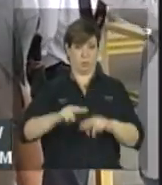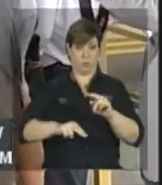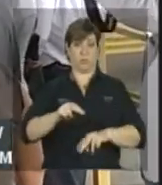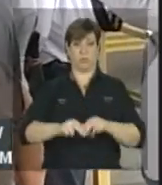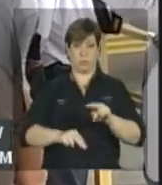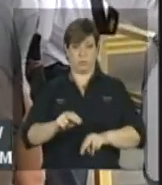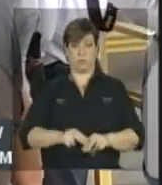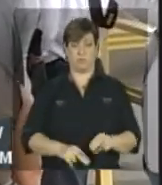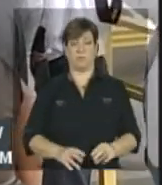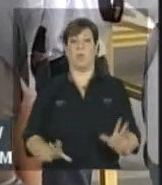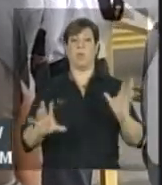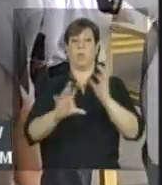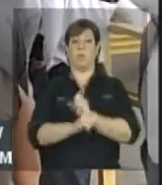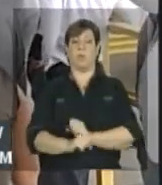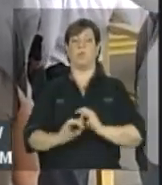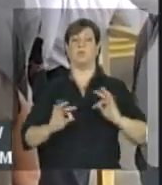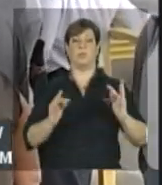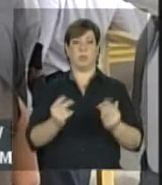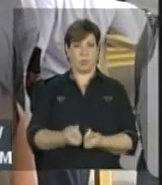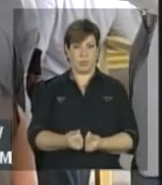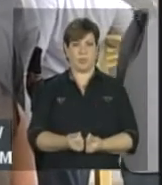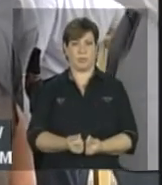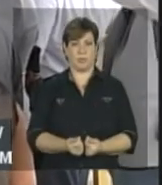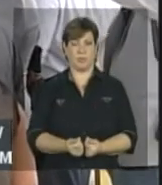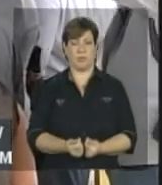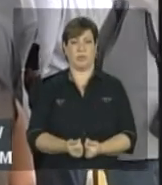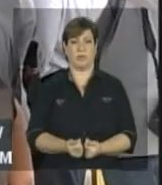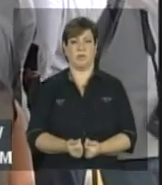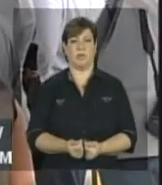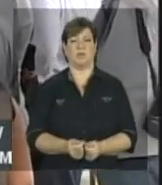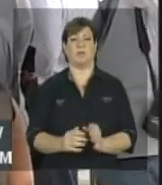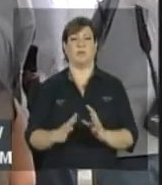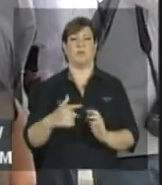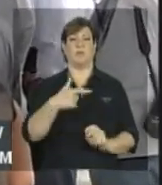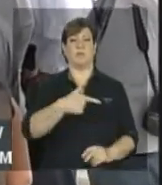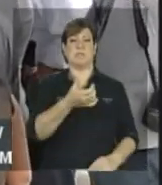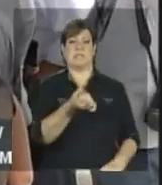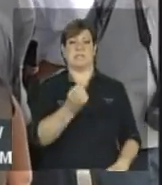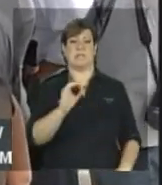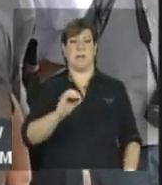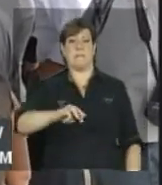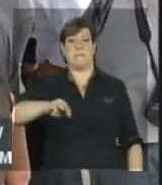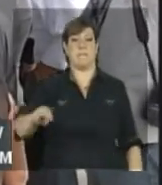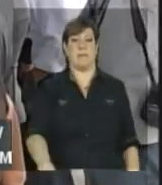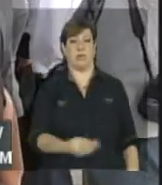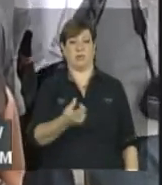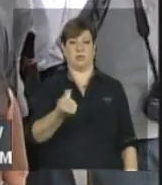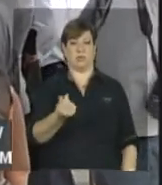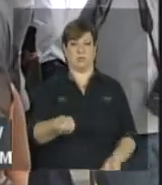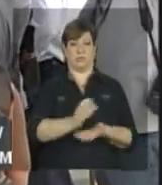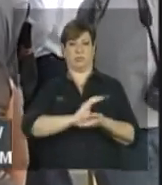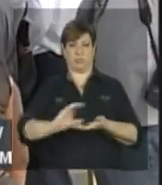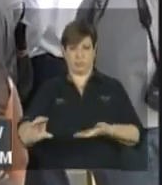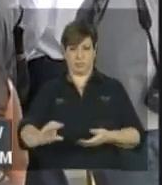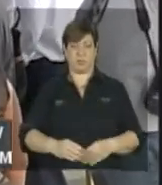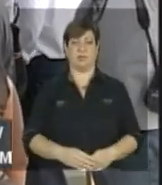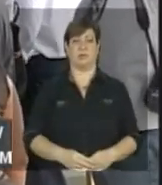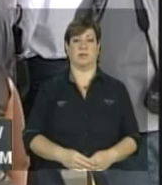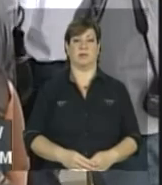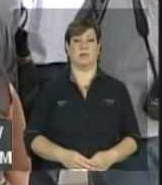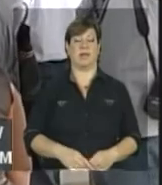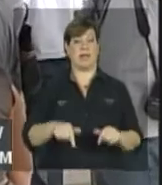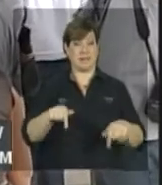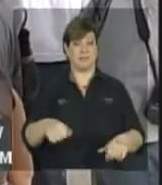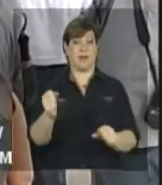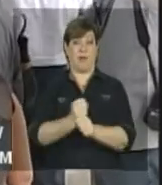2012. Ao todo, serão cerca de 260 milhões em investimentos. E